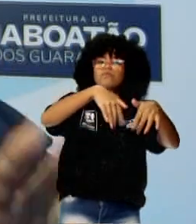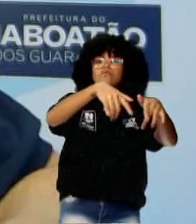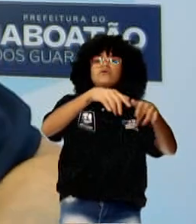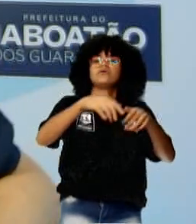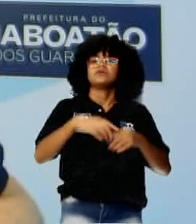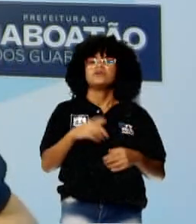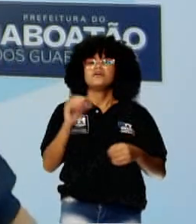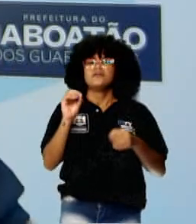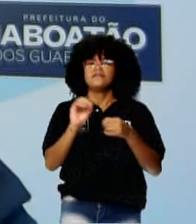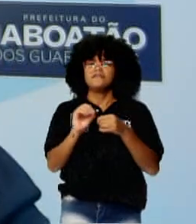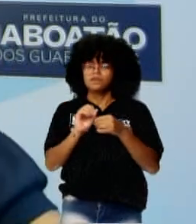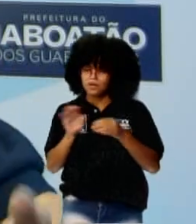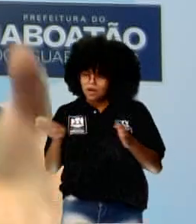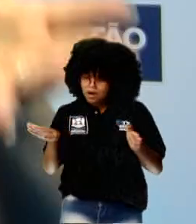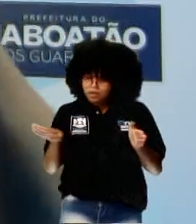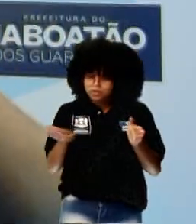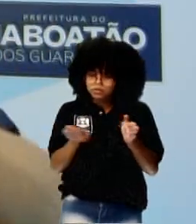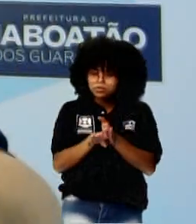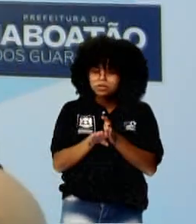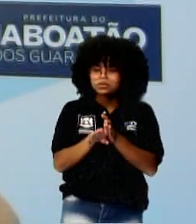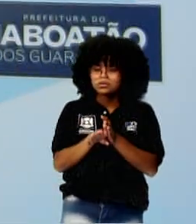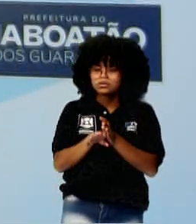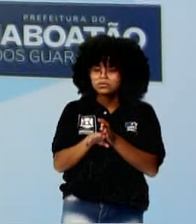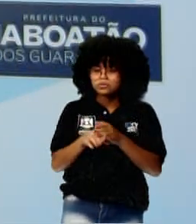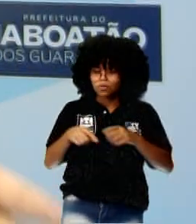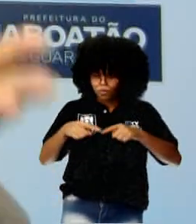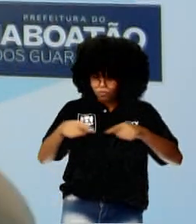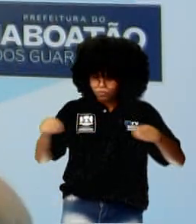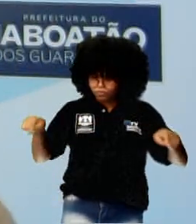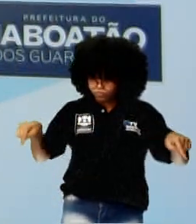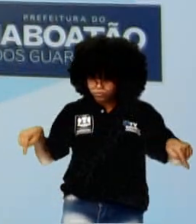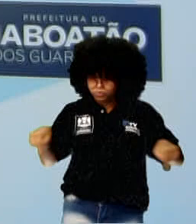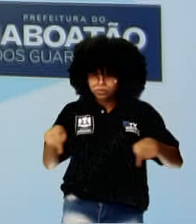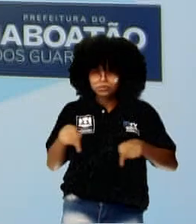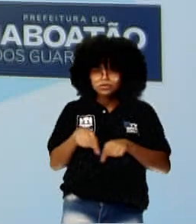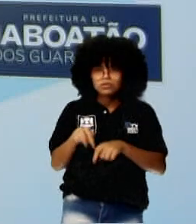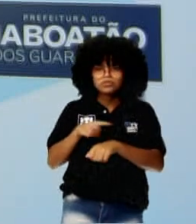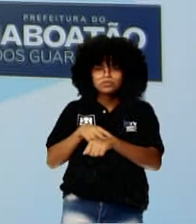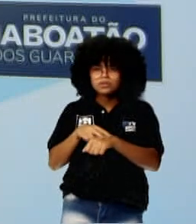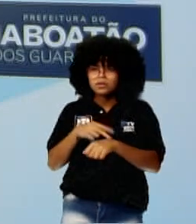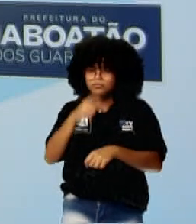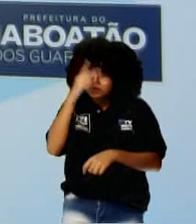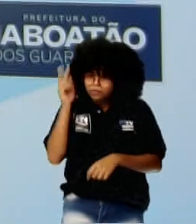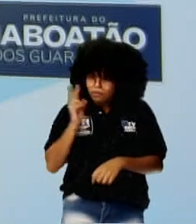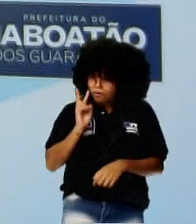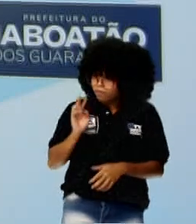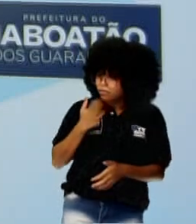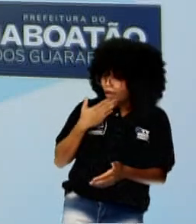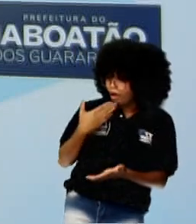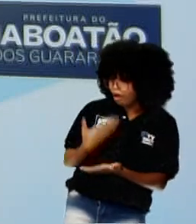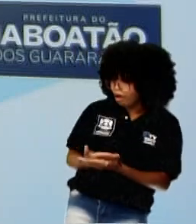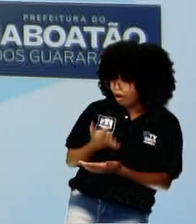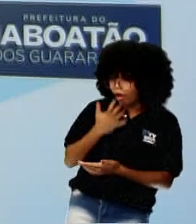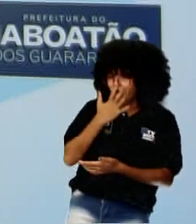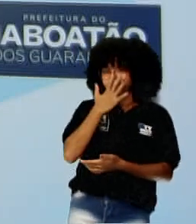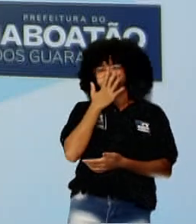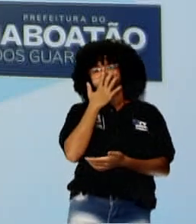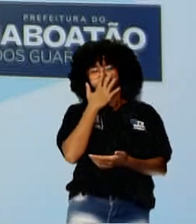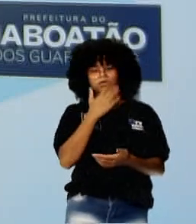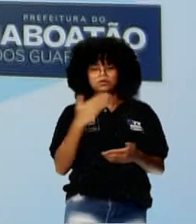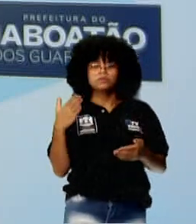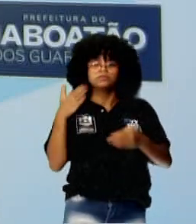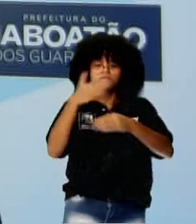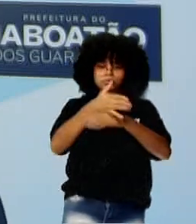preparado a chegada daquele caixão ali, né, de vidro. As pessoas ficaram impressionadas e ele levou para dentro do